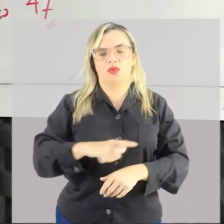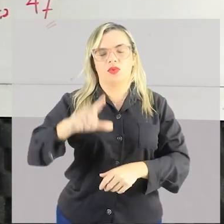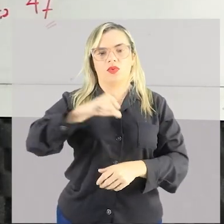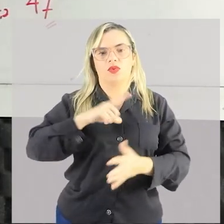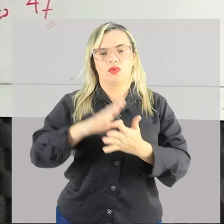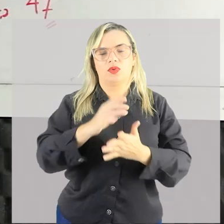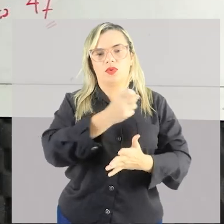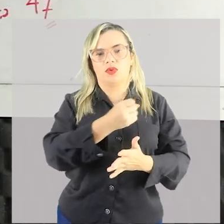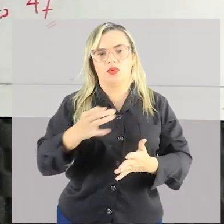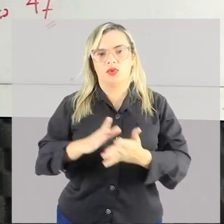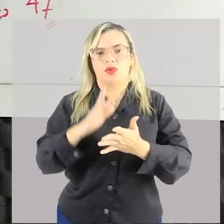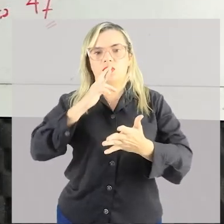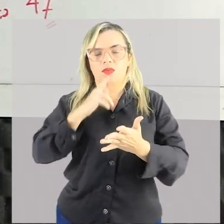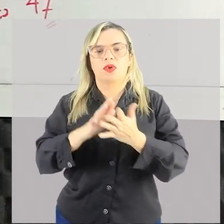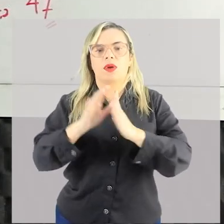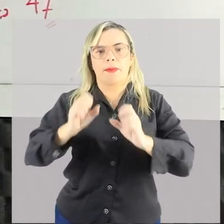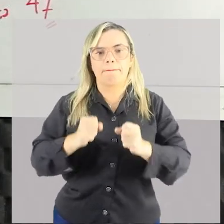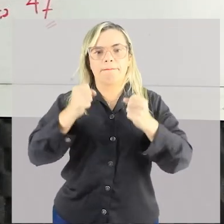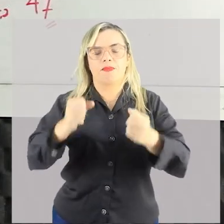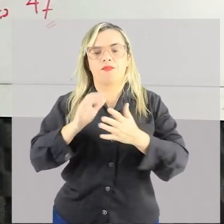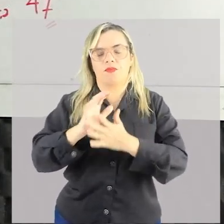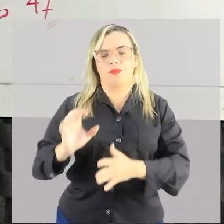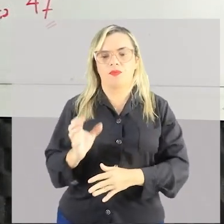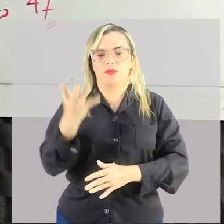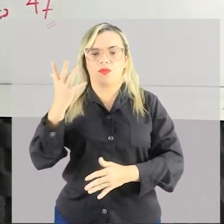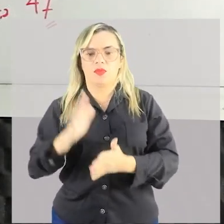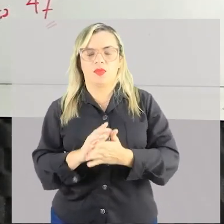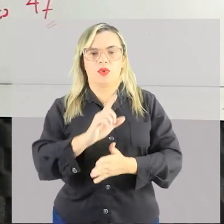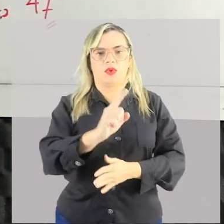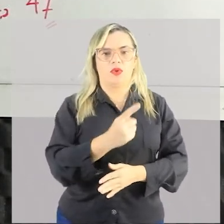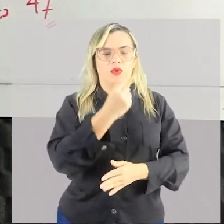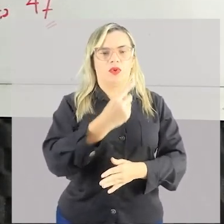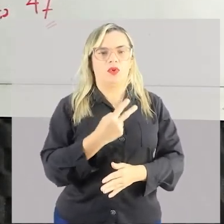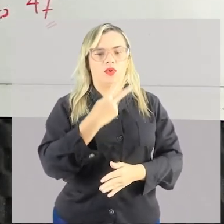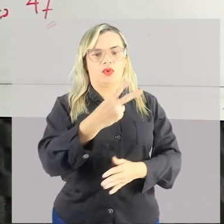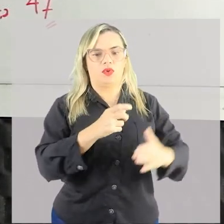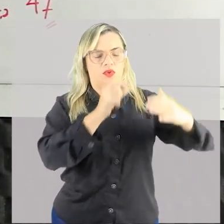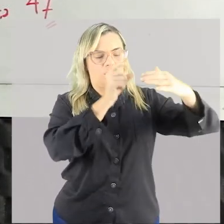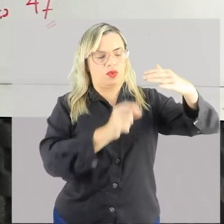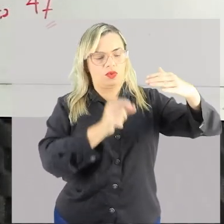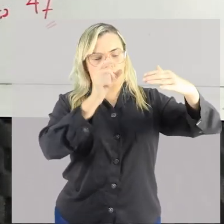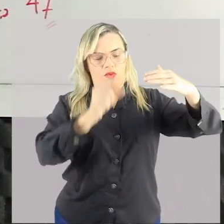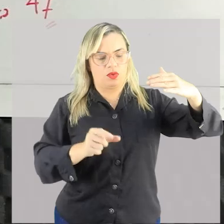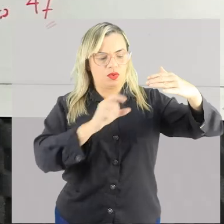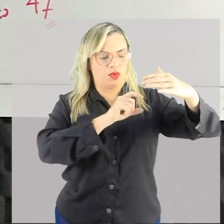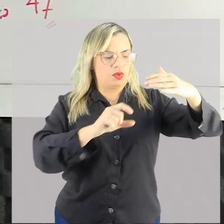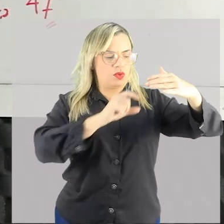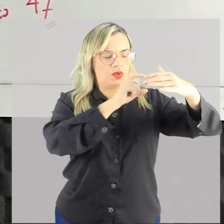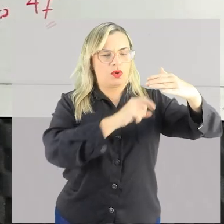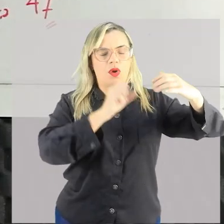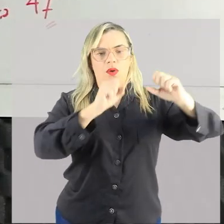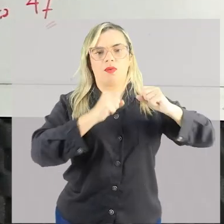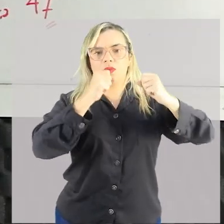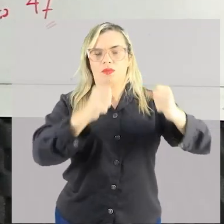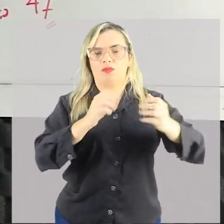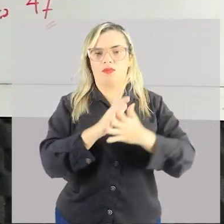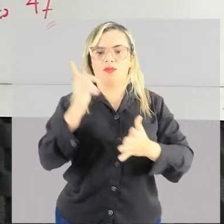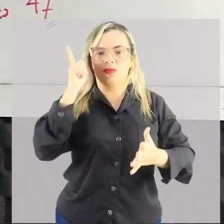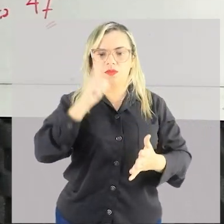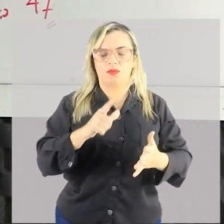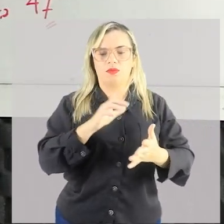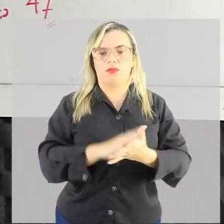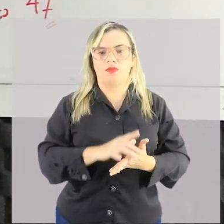a quantidade de resultados possíveis como eu tenho 12 setores qualquer um dos 12 pode ser sorteado